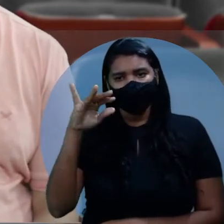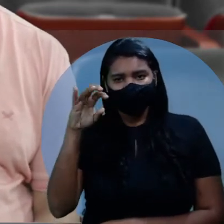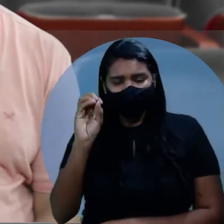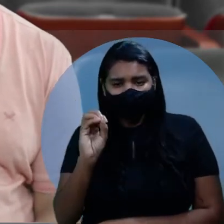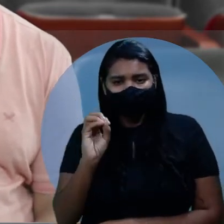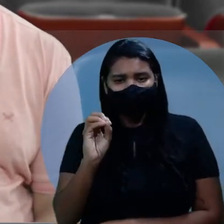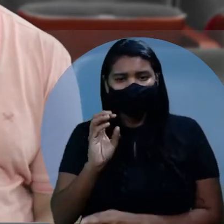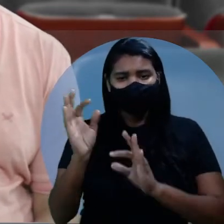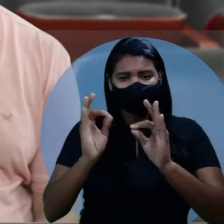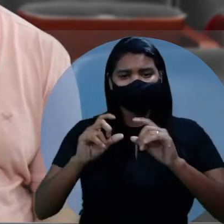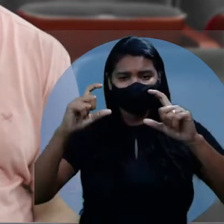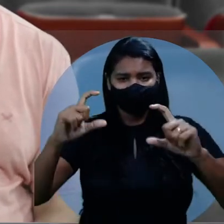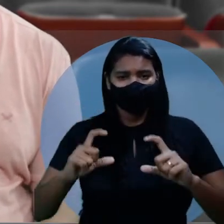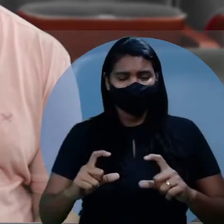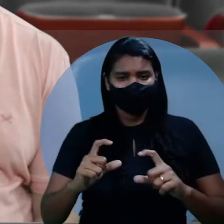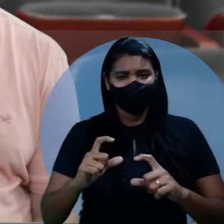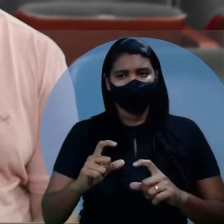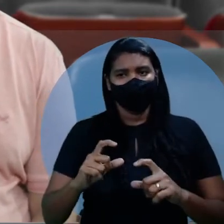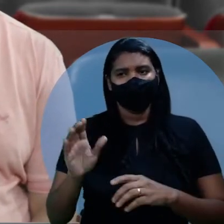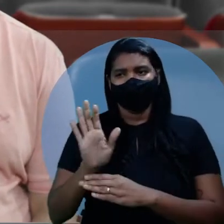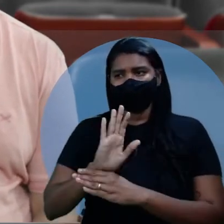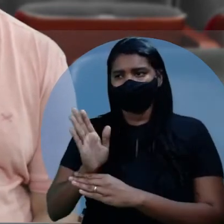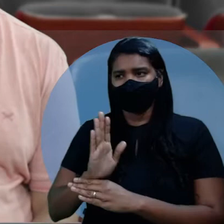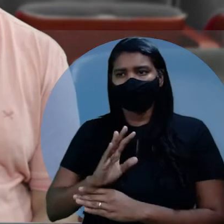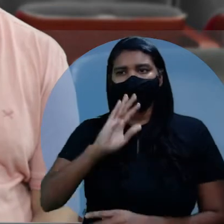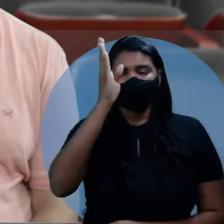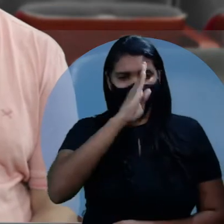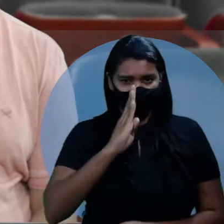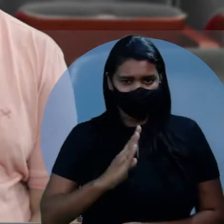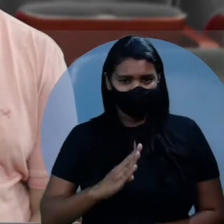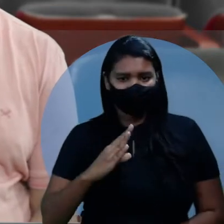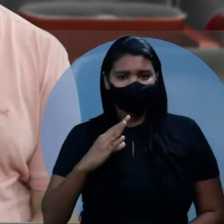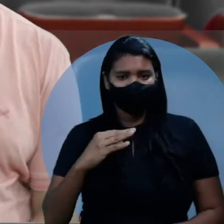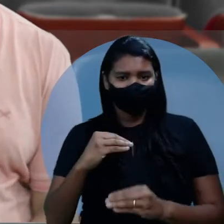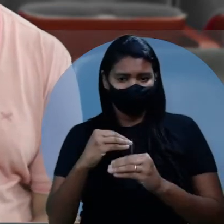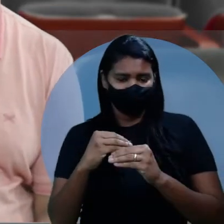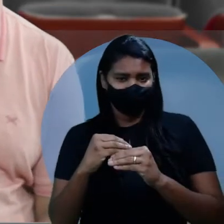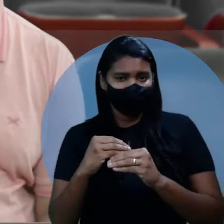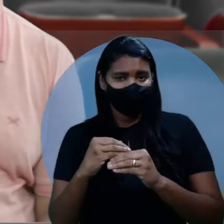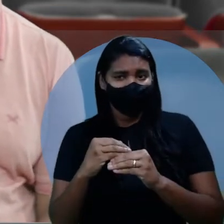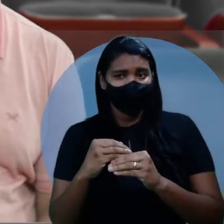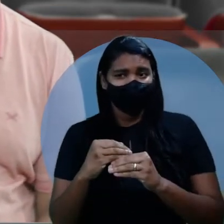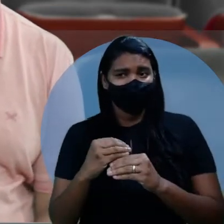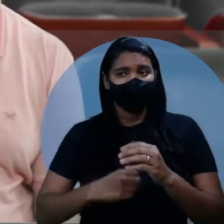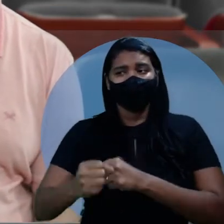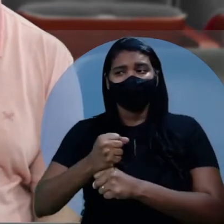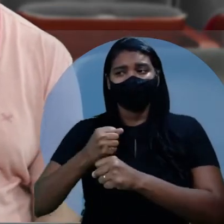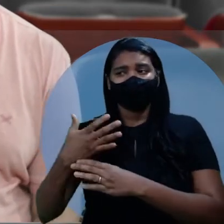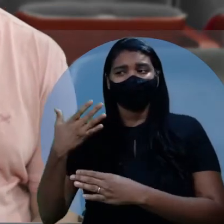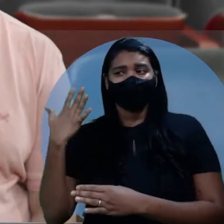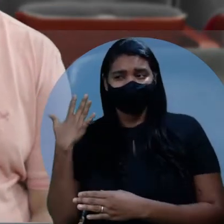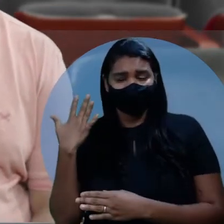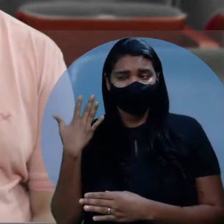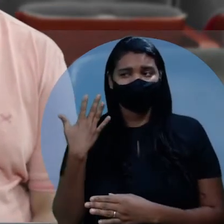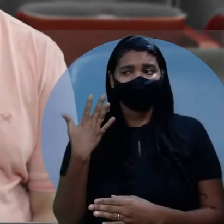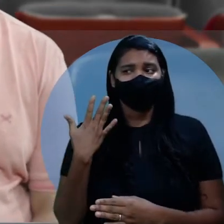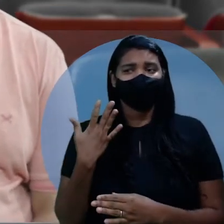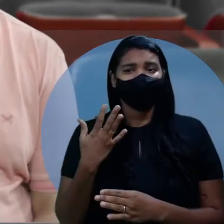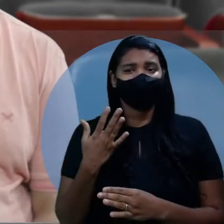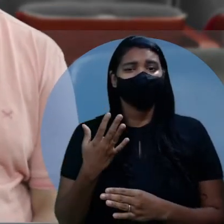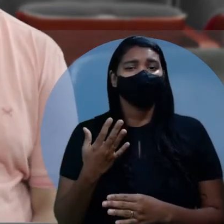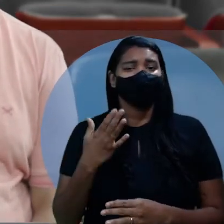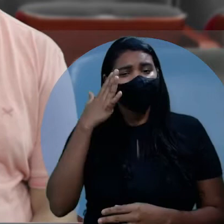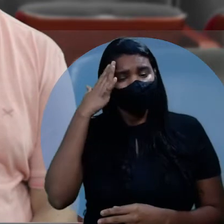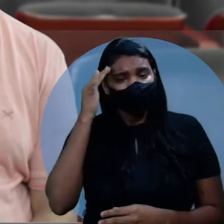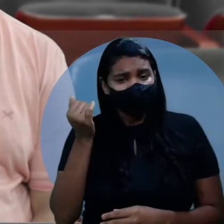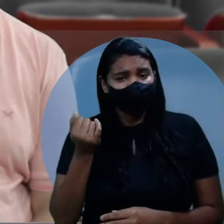disseminou o cinema brasileiro, né? Inclusive, até alguns multiplex, poucos anos atrás, era do grupo Severiano Ribeiro, né? E ele